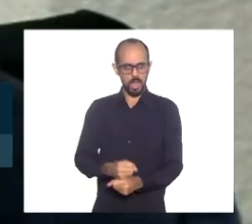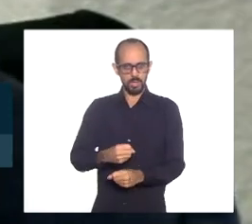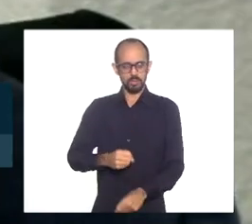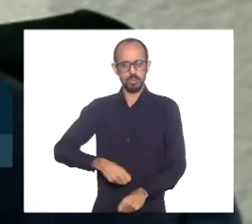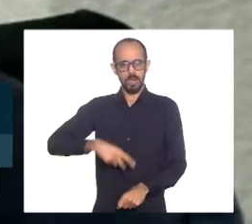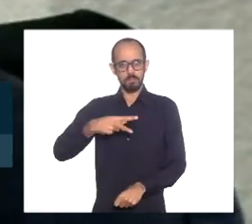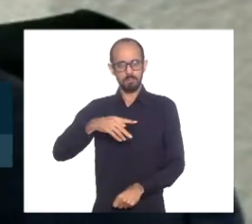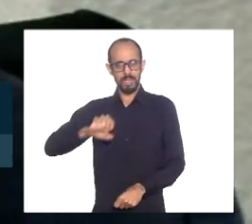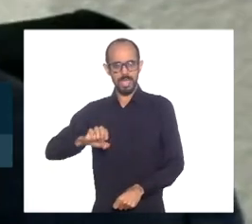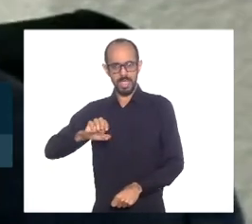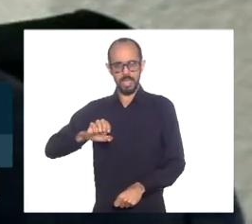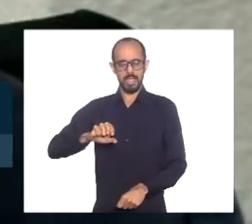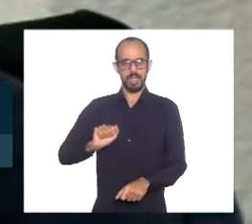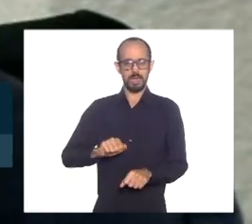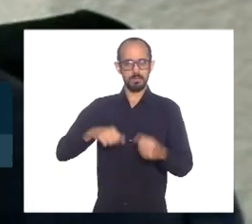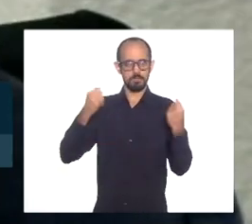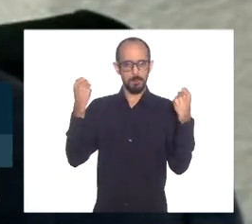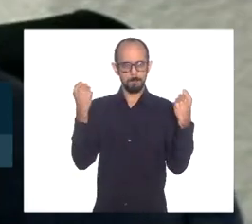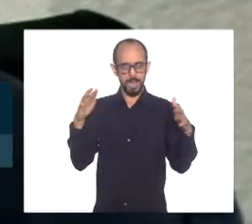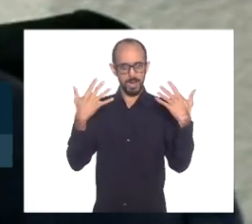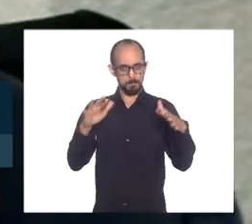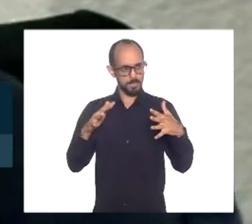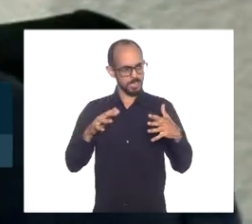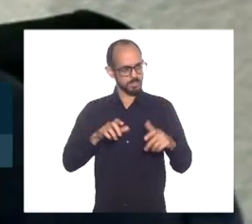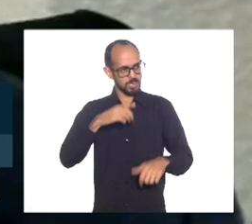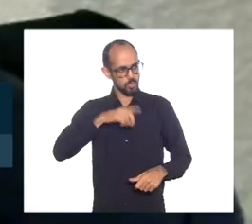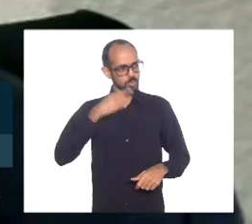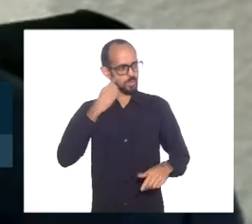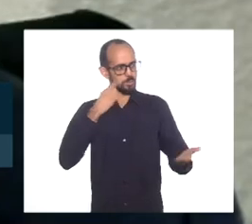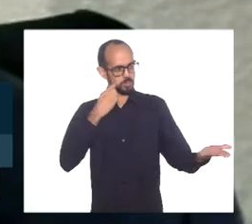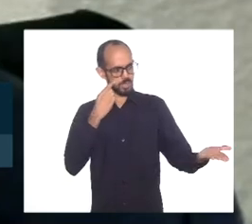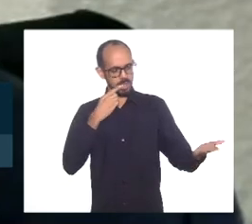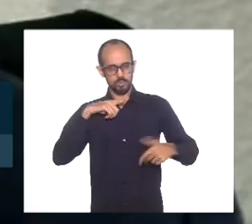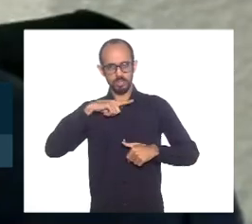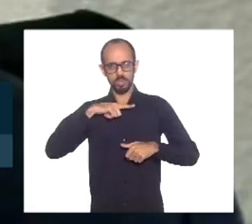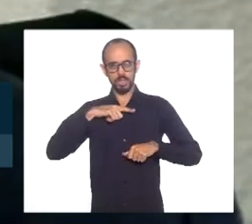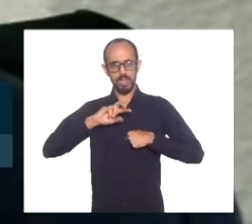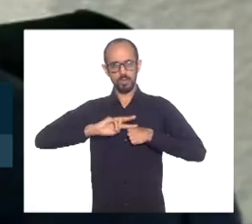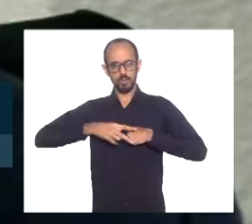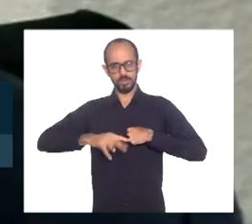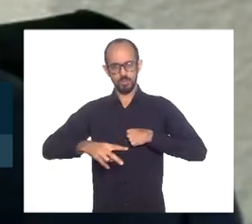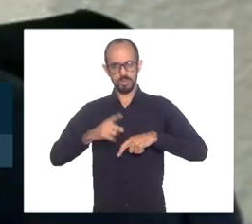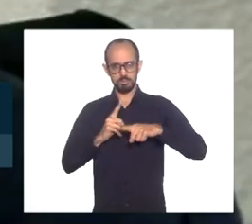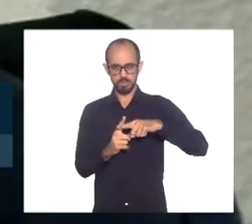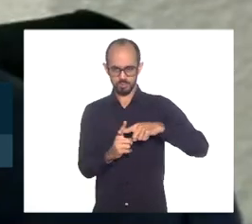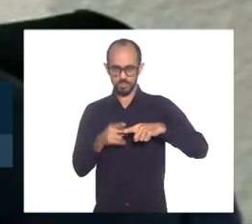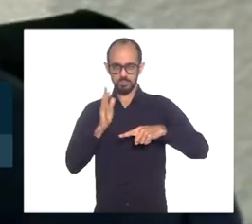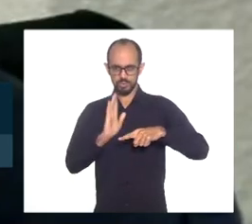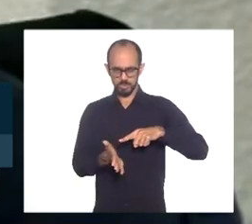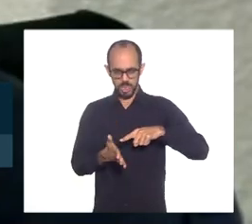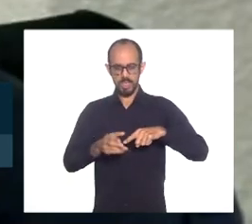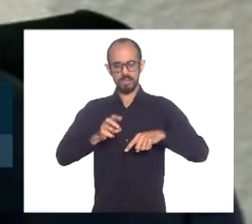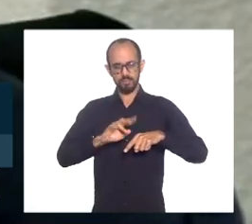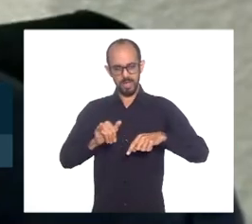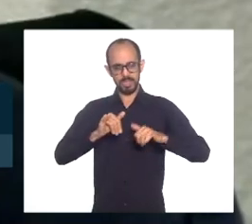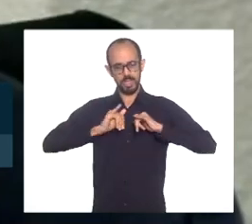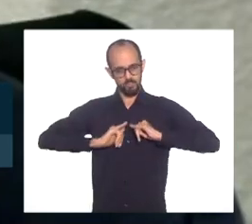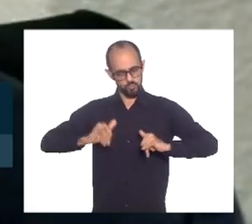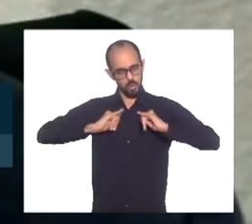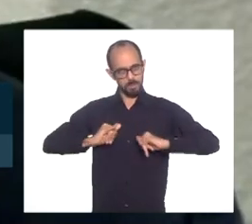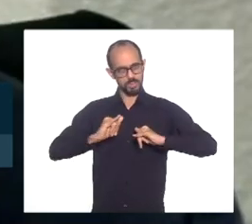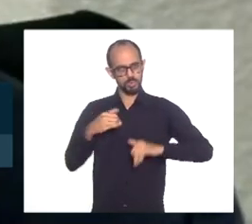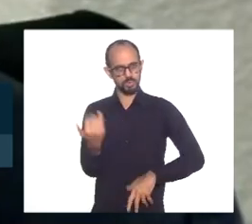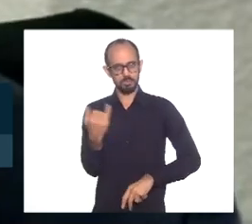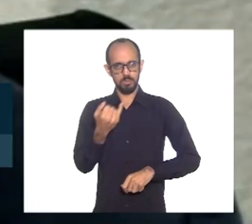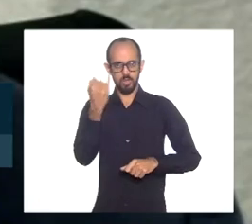da clareza isso. Parabenizar o deputado, já tem vários resultados e, com certeza, ele vai dar muitas informações importantes